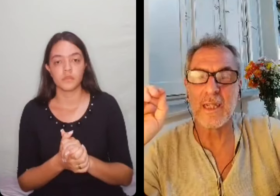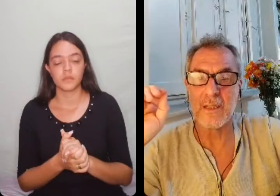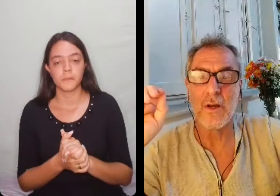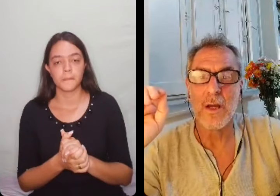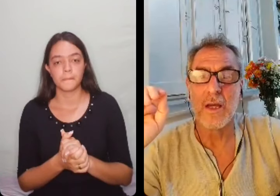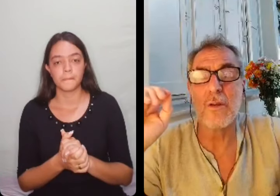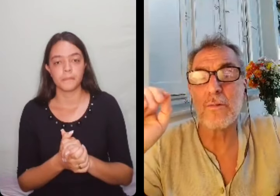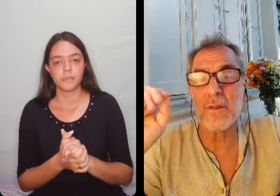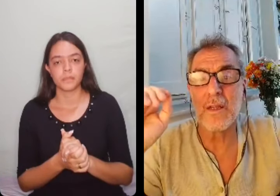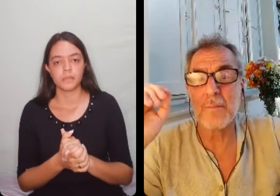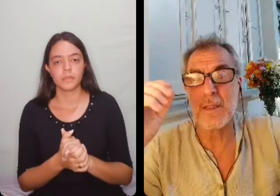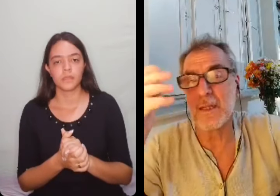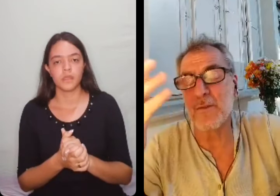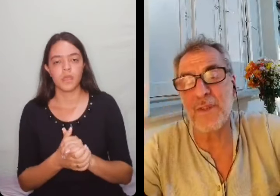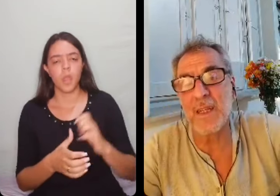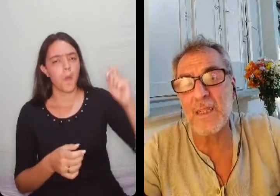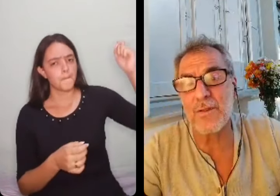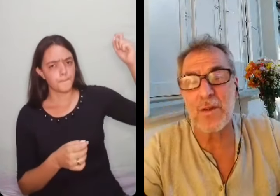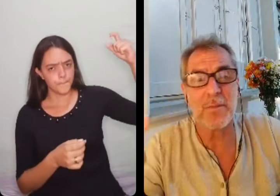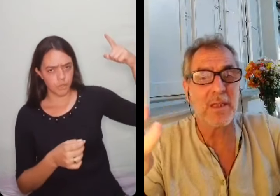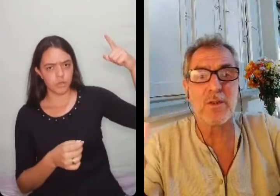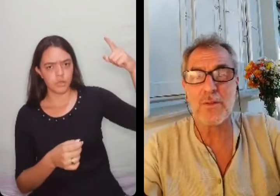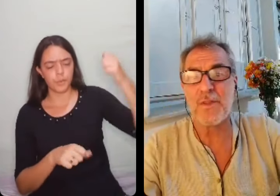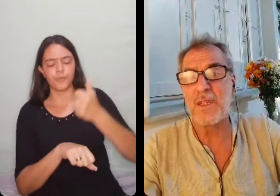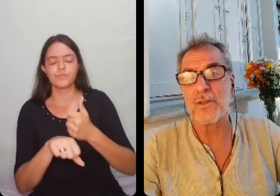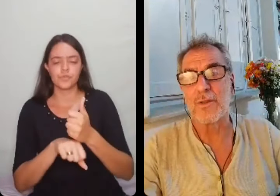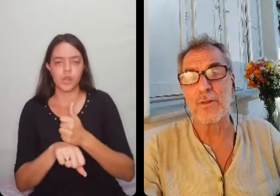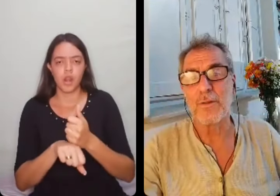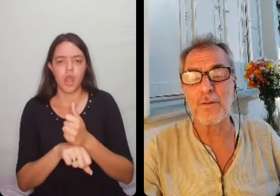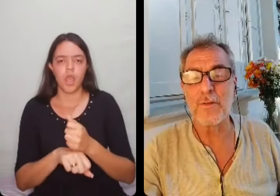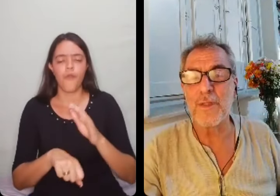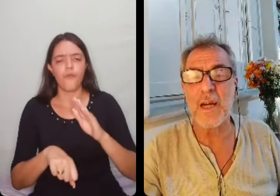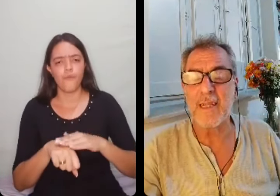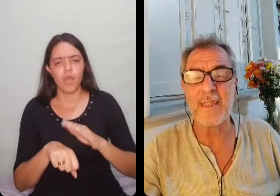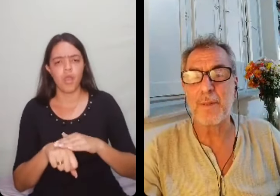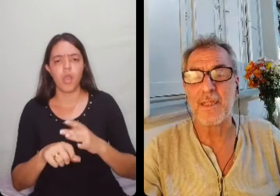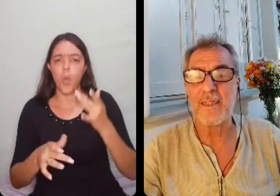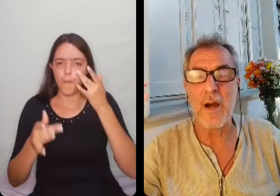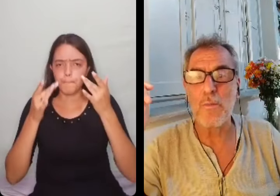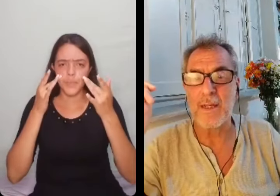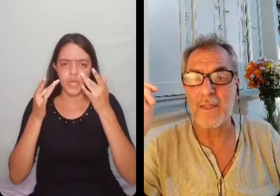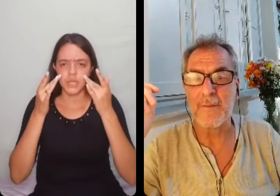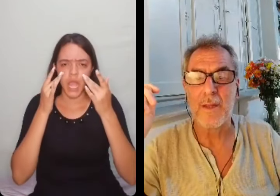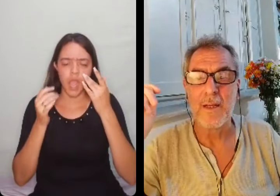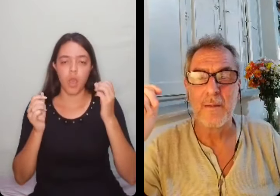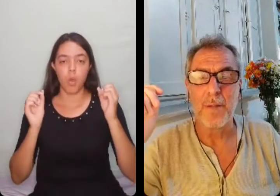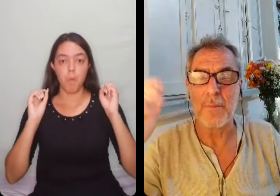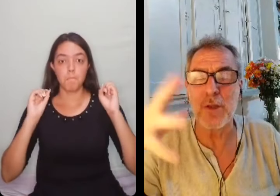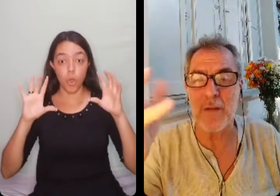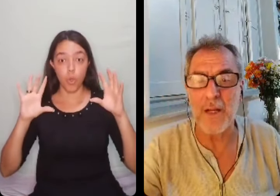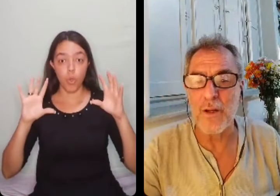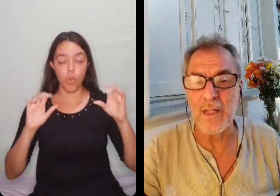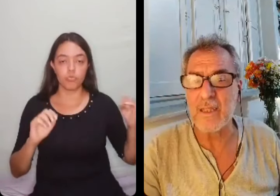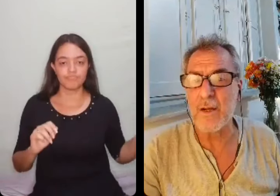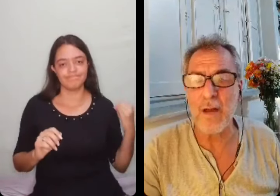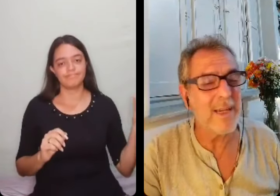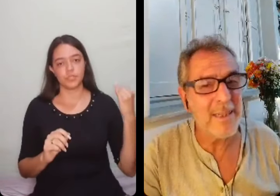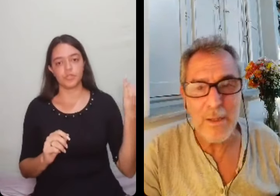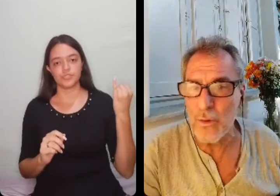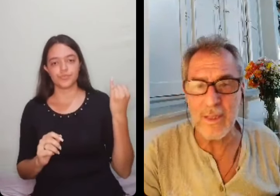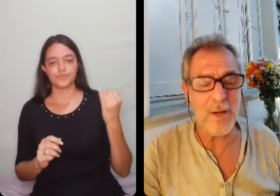consiga isso. Eu vi isso somente nos vídeos. Não vi ainda presencialmente. Para mim, o trabalho de